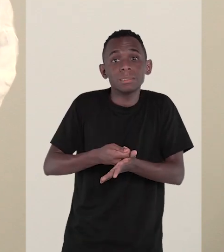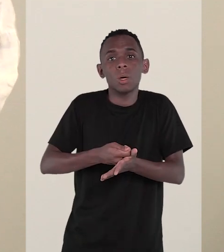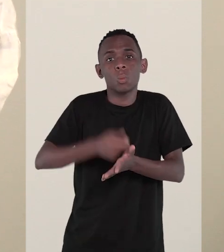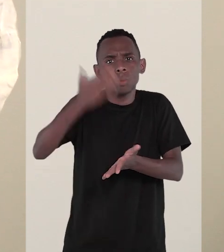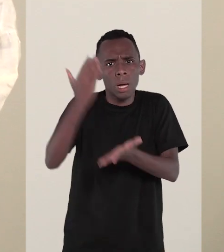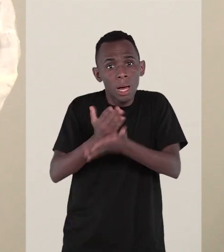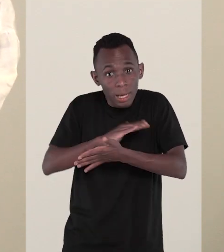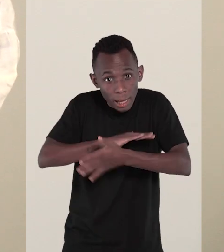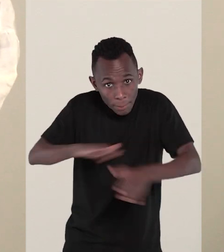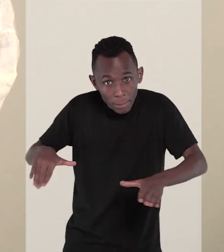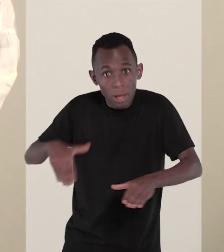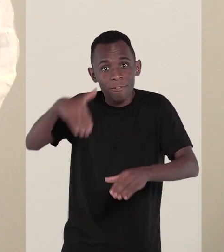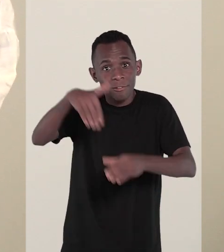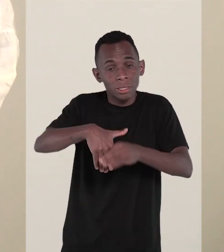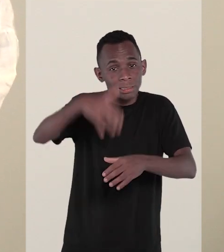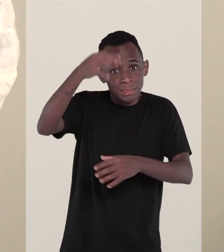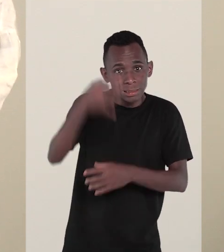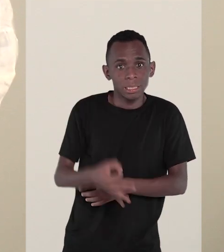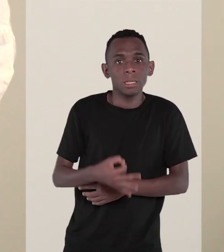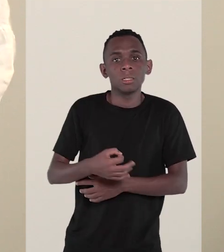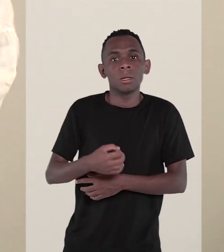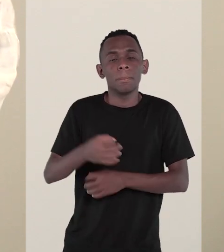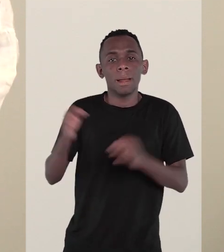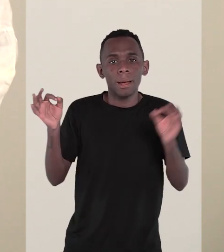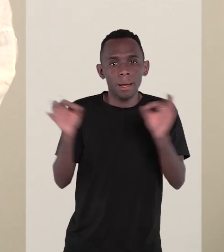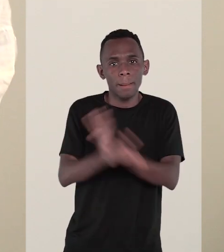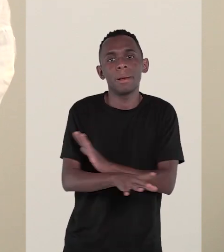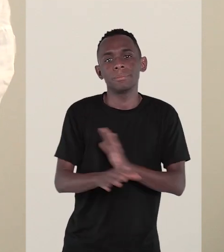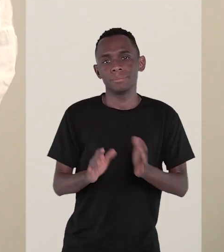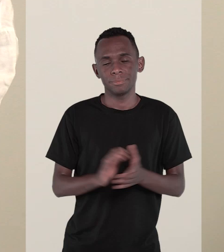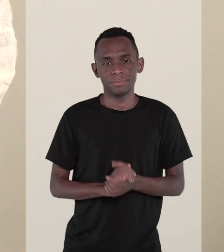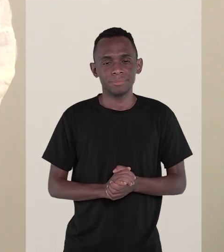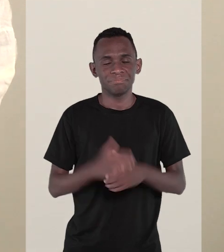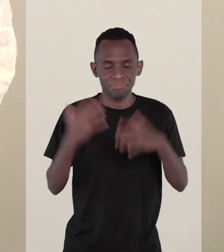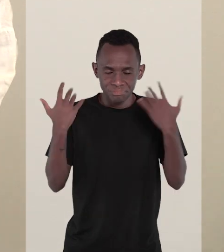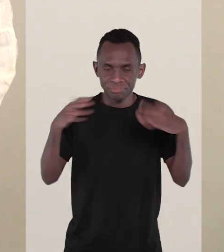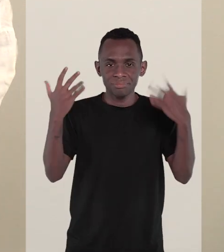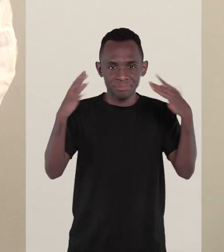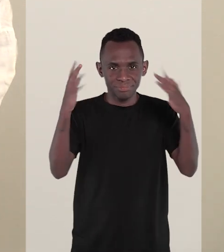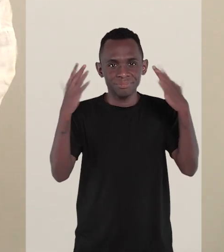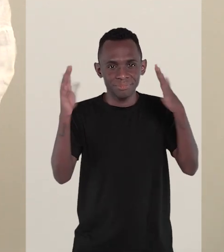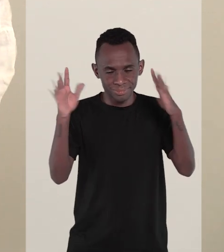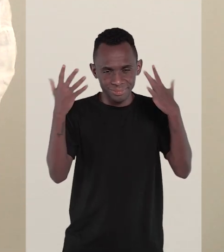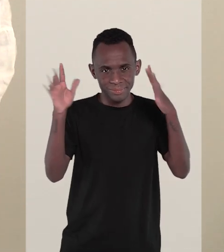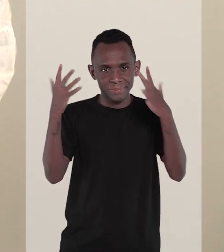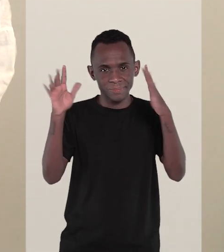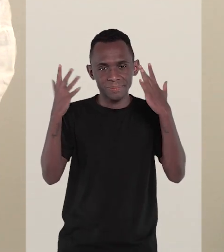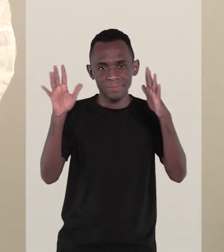voltarmos a pensar na gente. É o que no momento eu penso. Eu penso nisso. Só penso nisso.